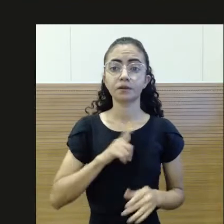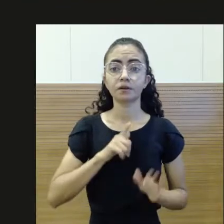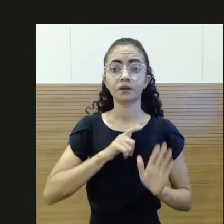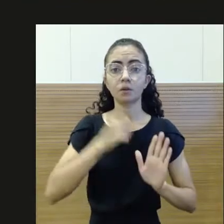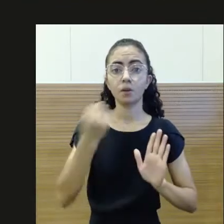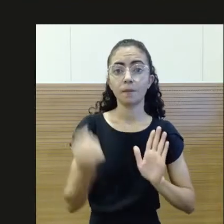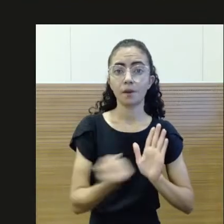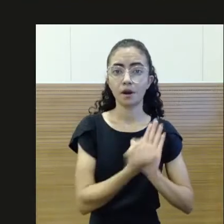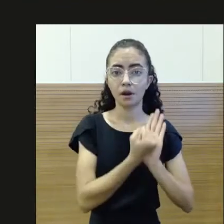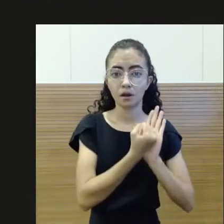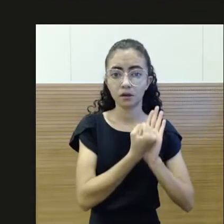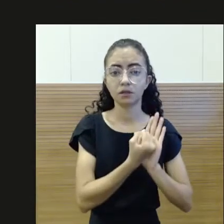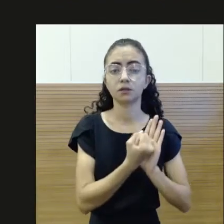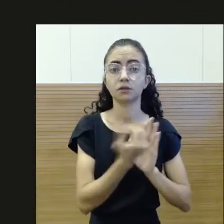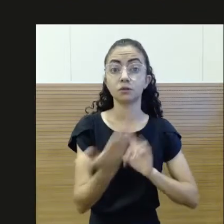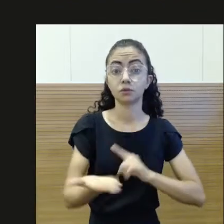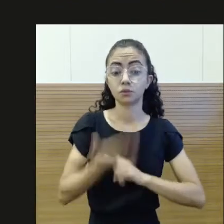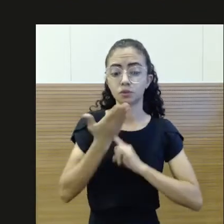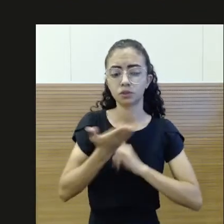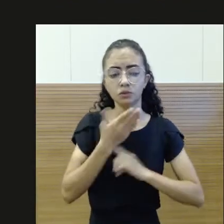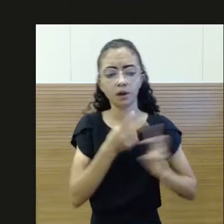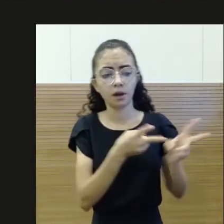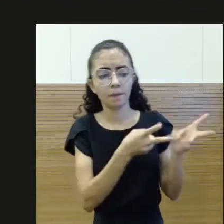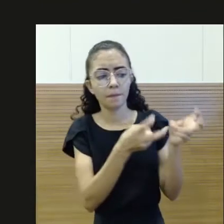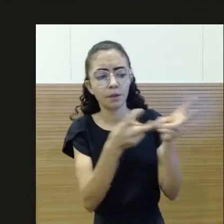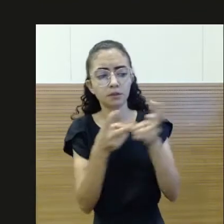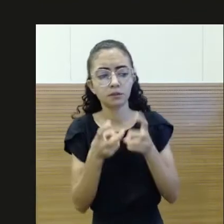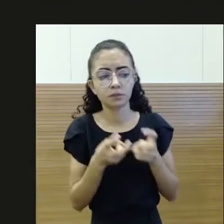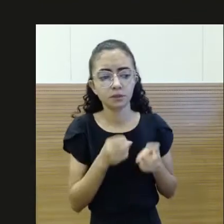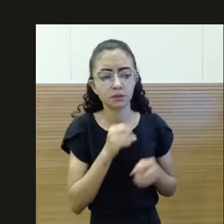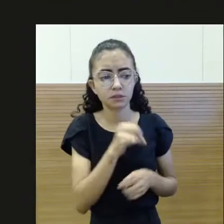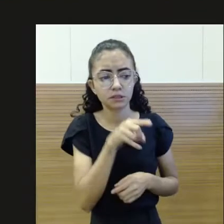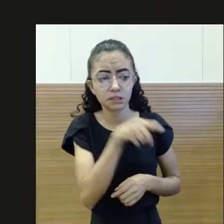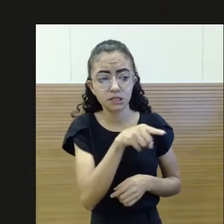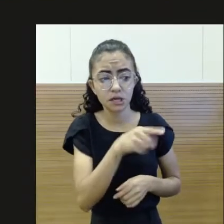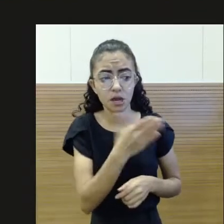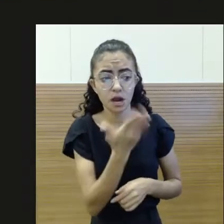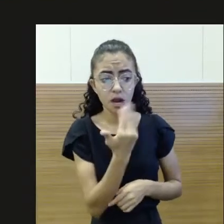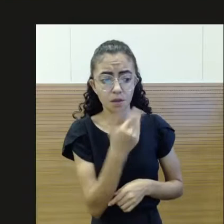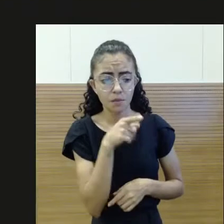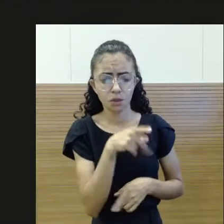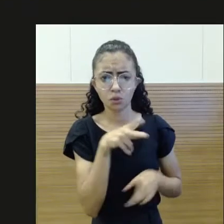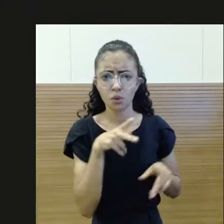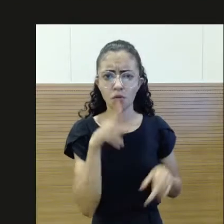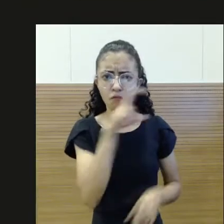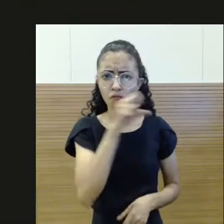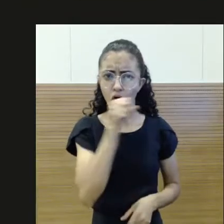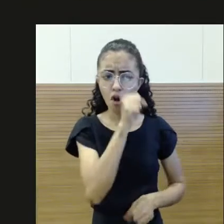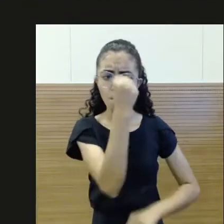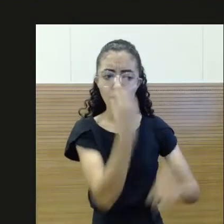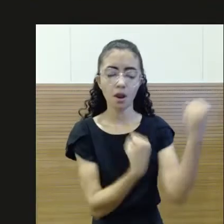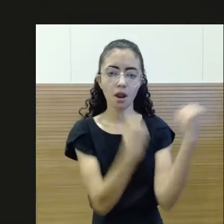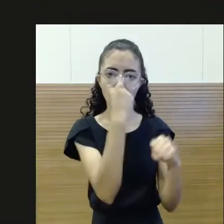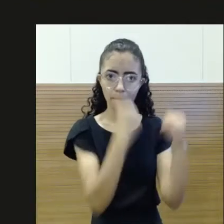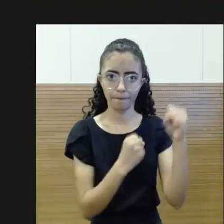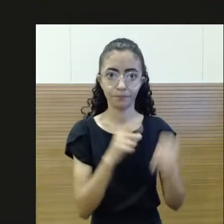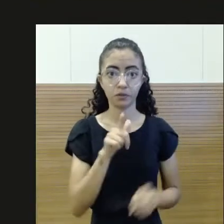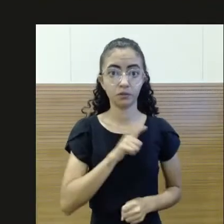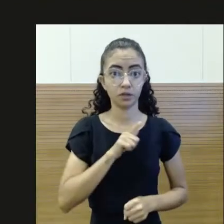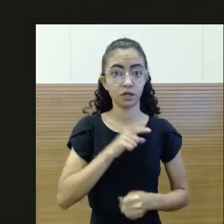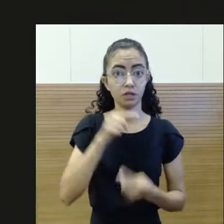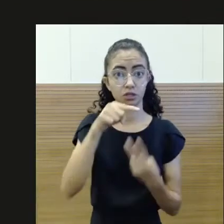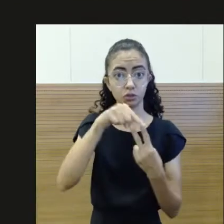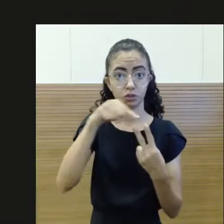ajudam a gente a identificar quando a gente está diante de um produto ultraprocessado. Esses marcadores são de dois tipos. Ou